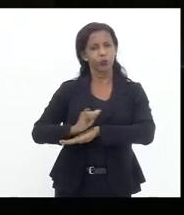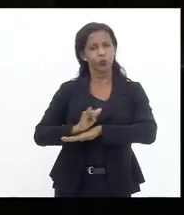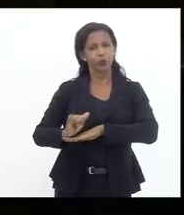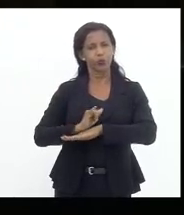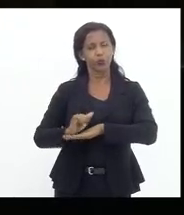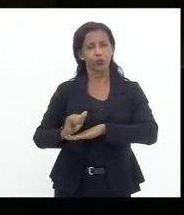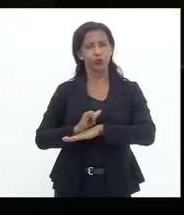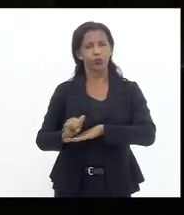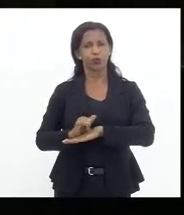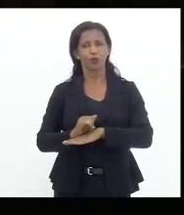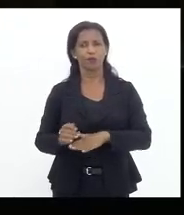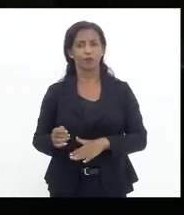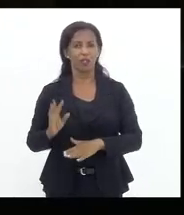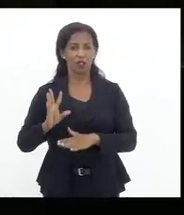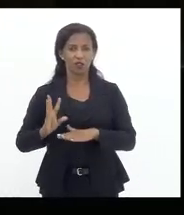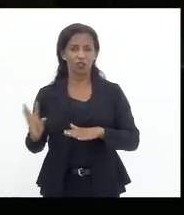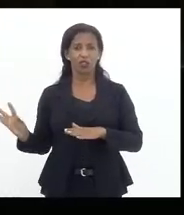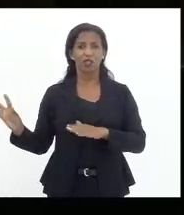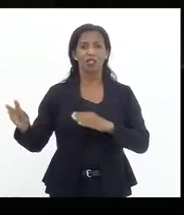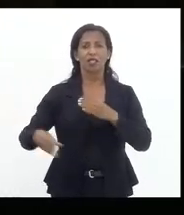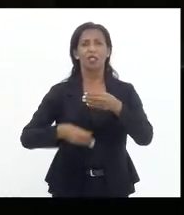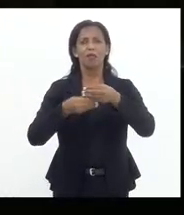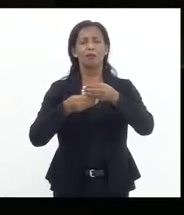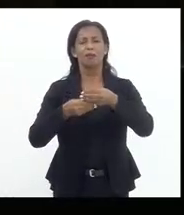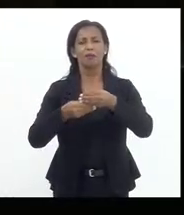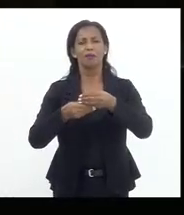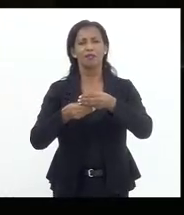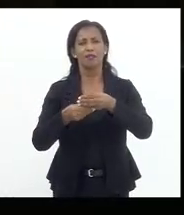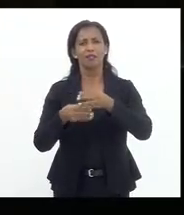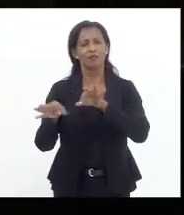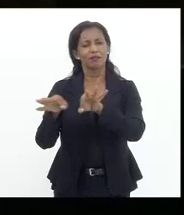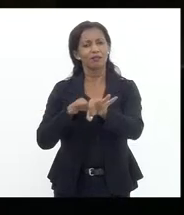de implementação de projetos